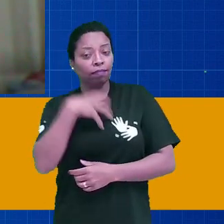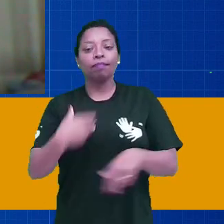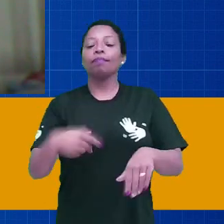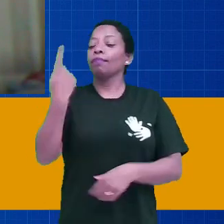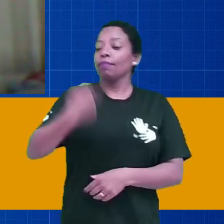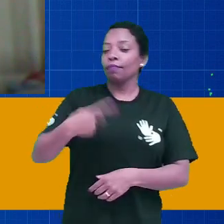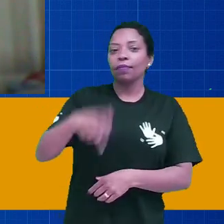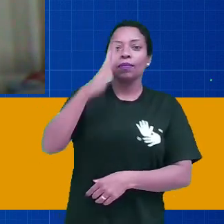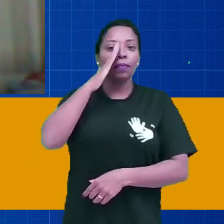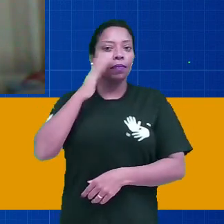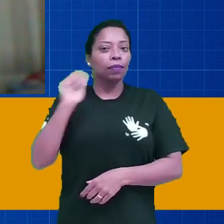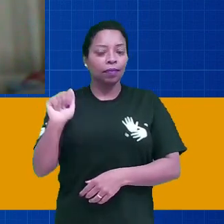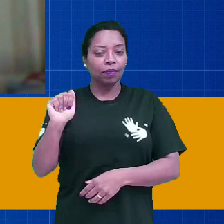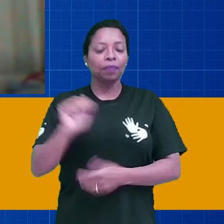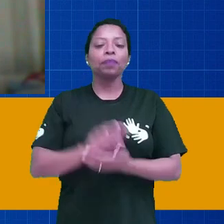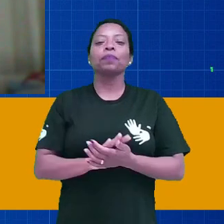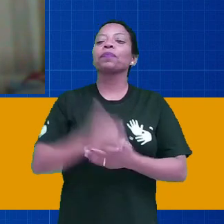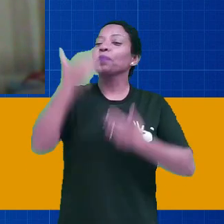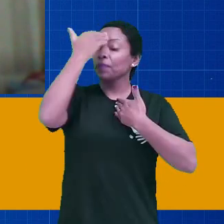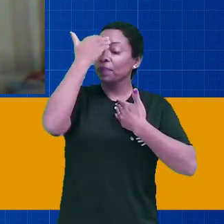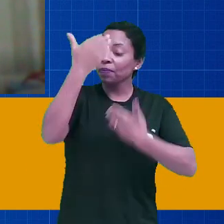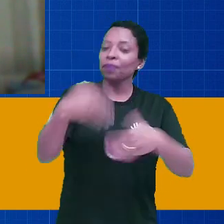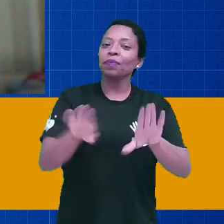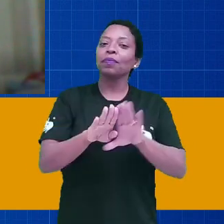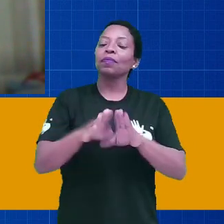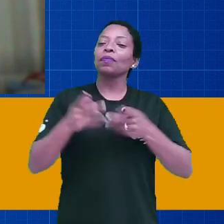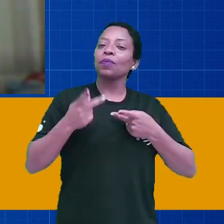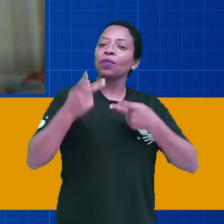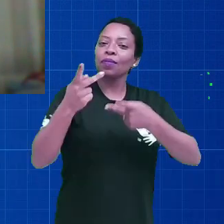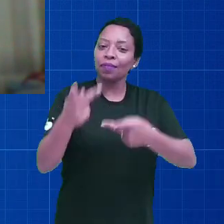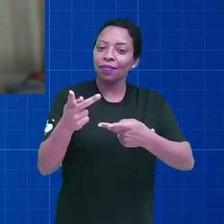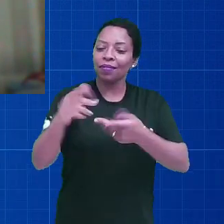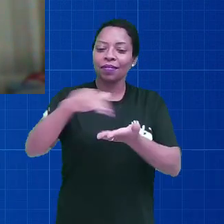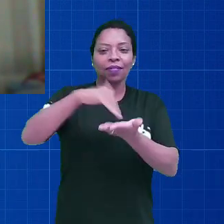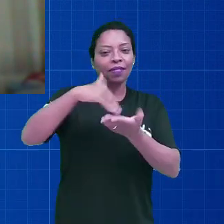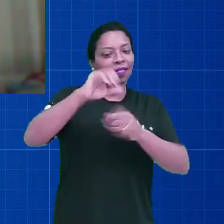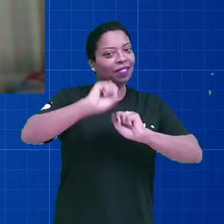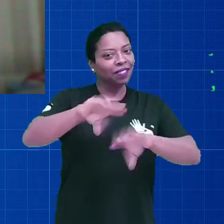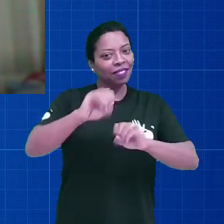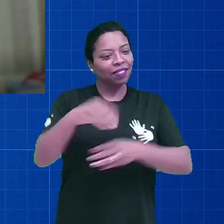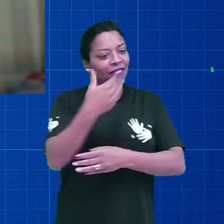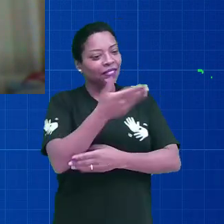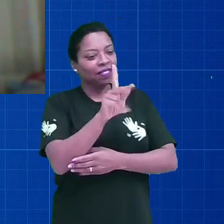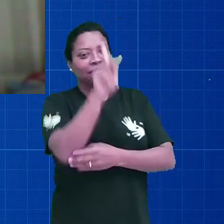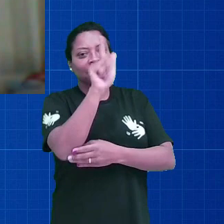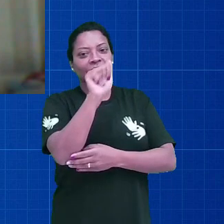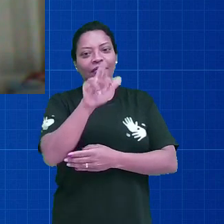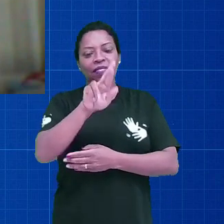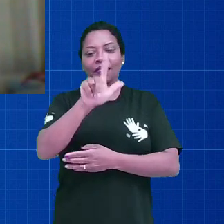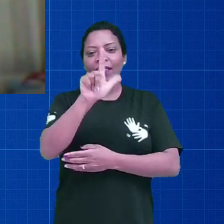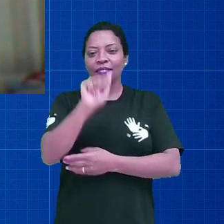também em toda a nossa região. Agradeço também, então, o convite da Secretaria de Educação, através da professora Carla.